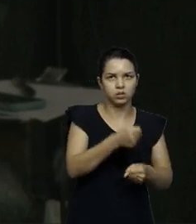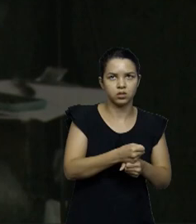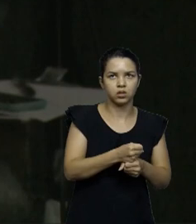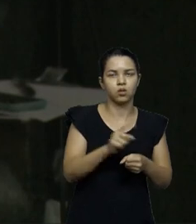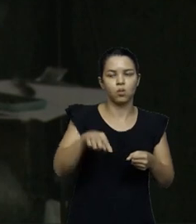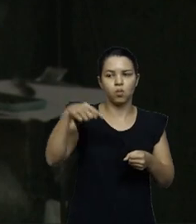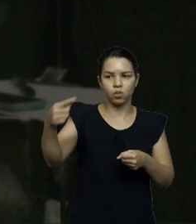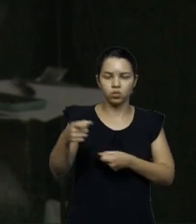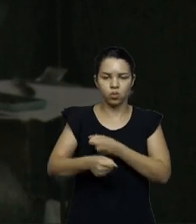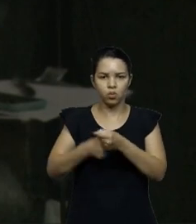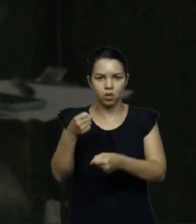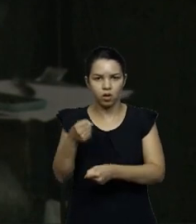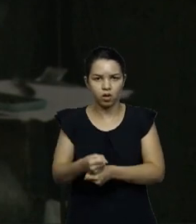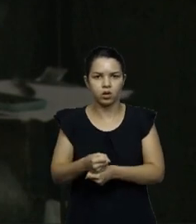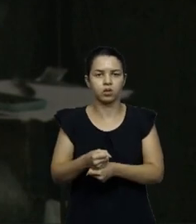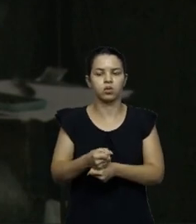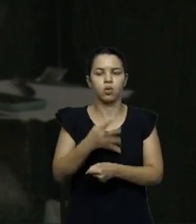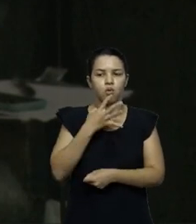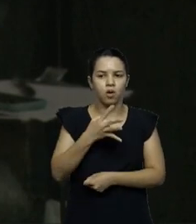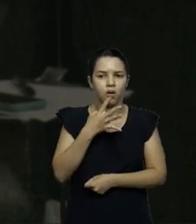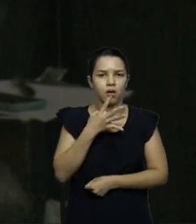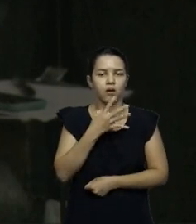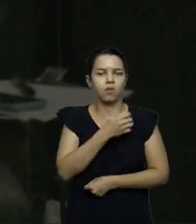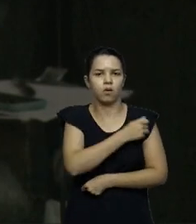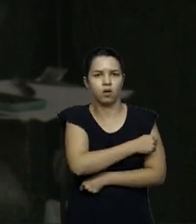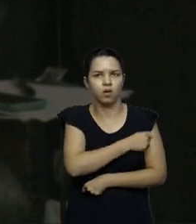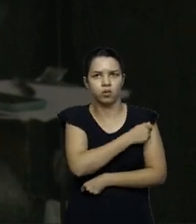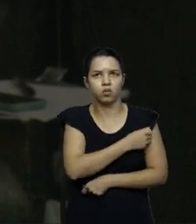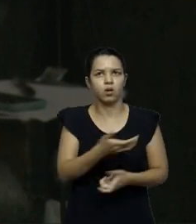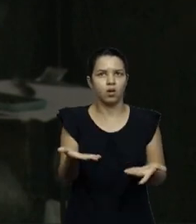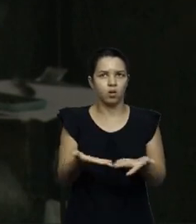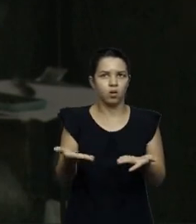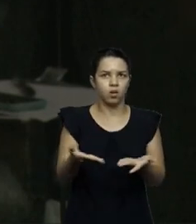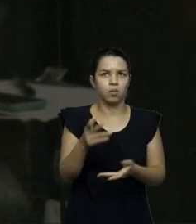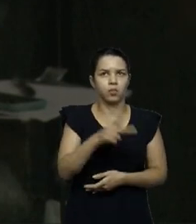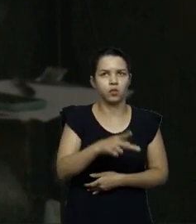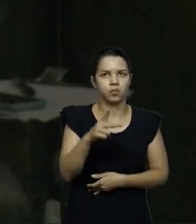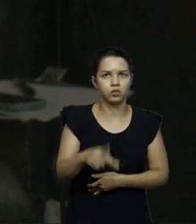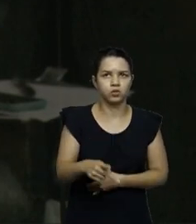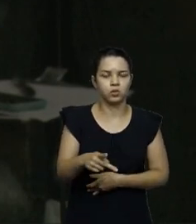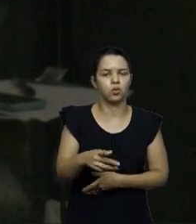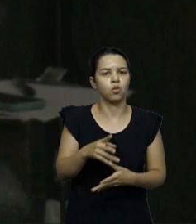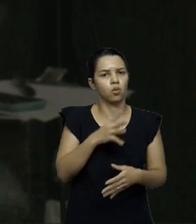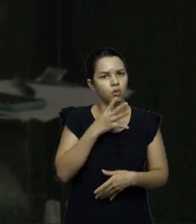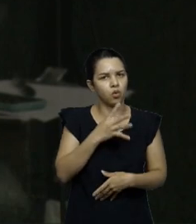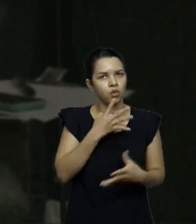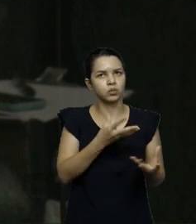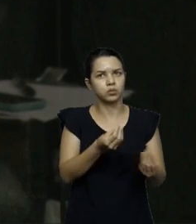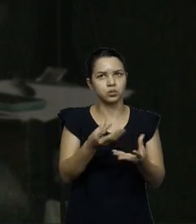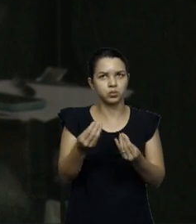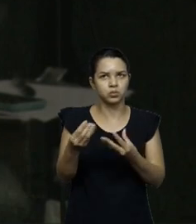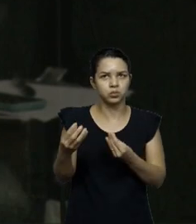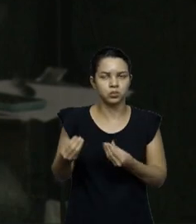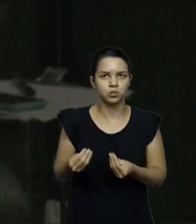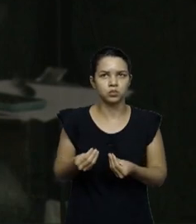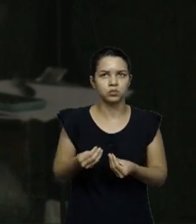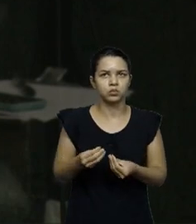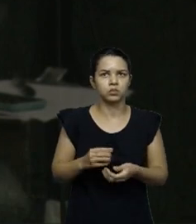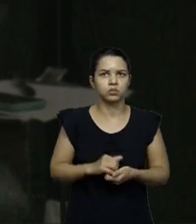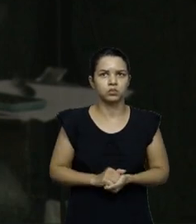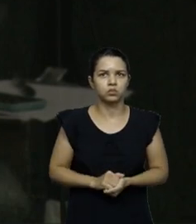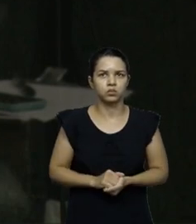como que ele vai trabalhar o ano que nem me conhece o aluno agora o professor que eu já conheço muitos que padeceram e